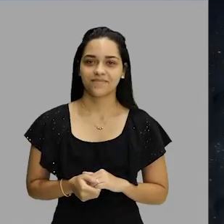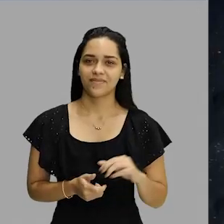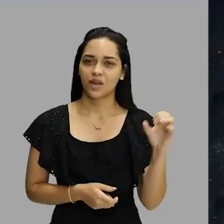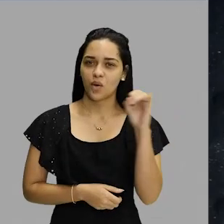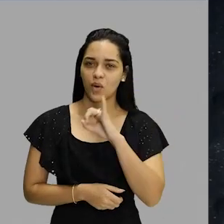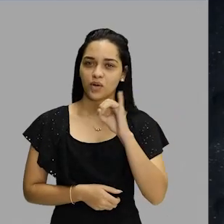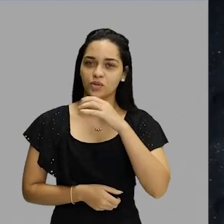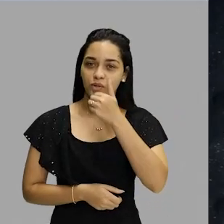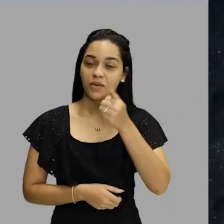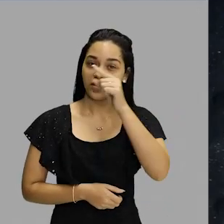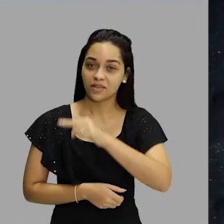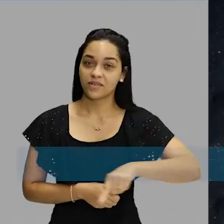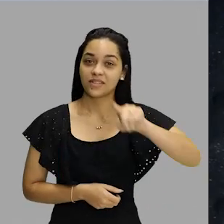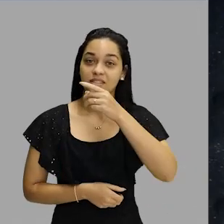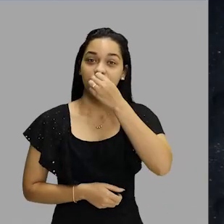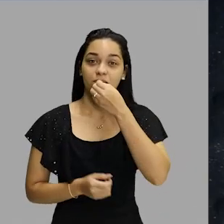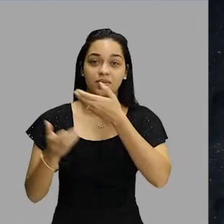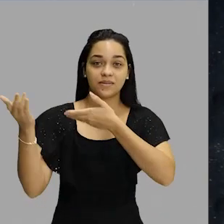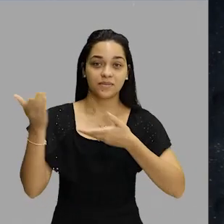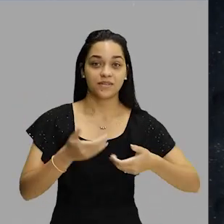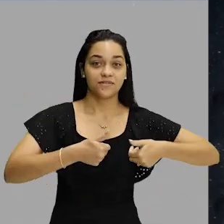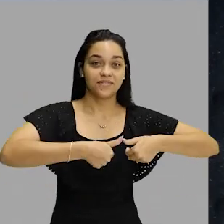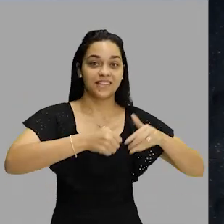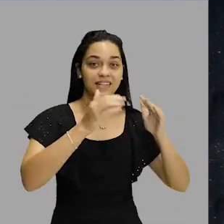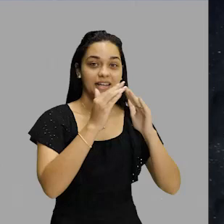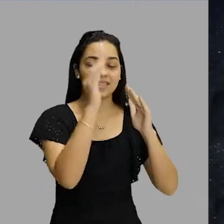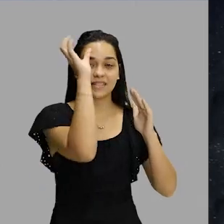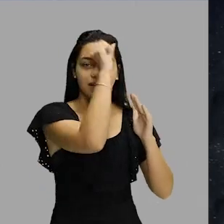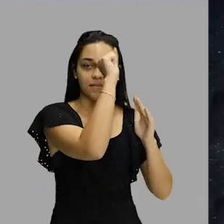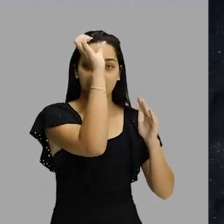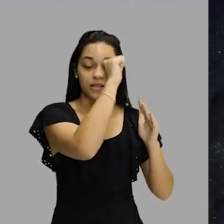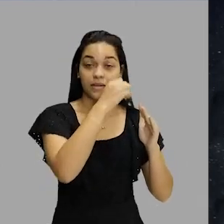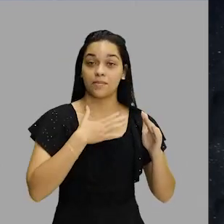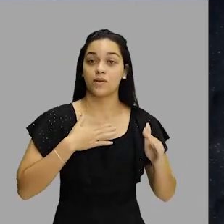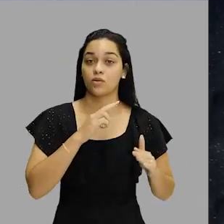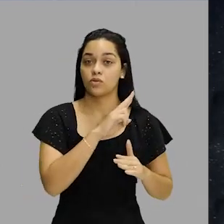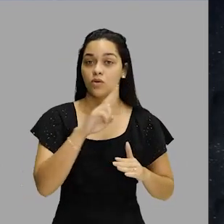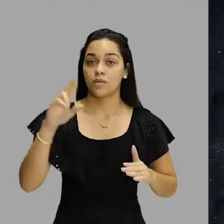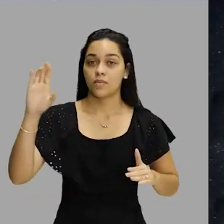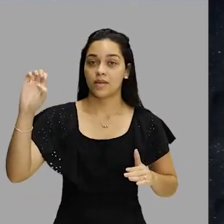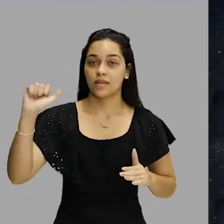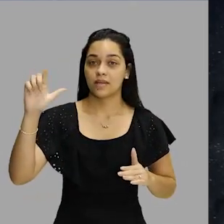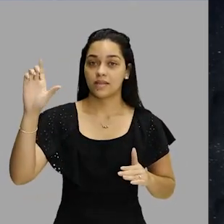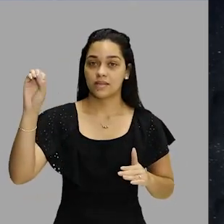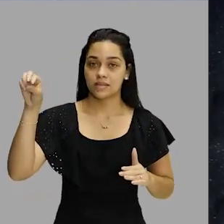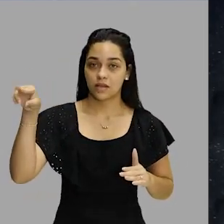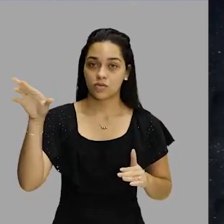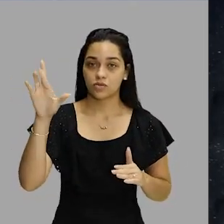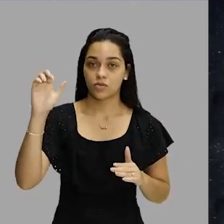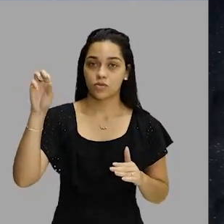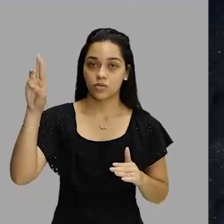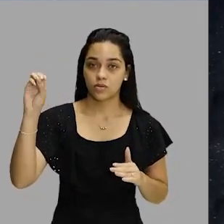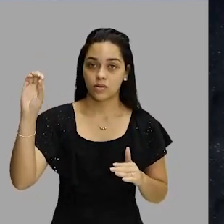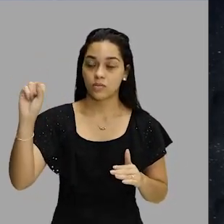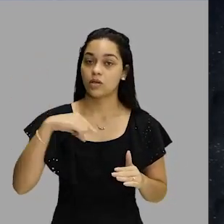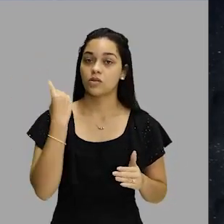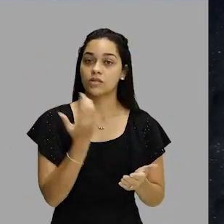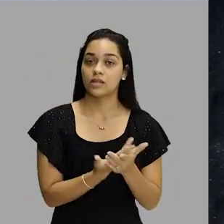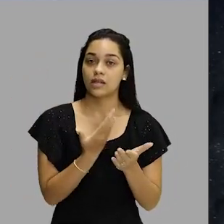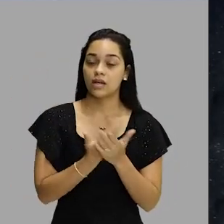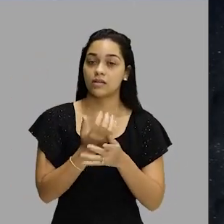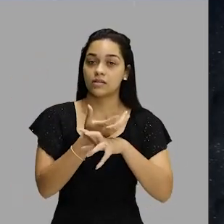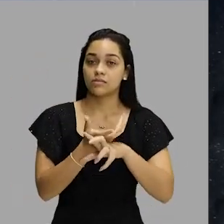Olá pessoal, tudo bem com vocês? Sejam bem-vindos a mais um Fique em Casa Aprendendo. Para quem não me conhece, eu sou o professor Celso Ramos. Na nossa aula de